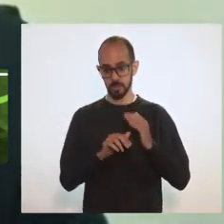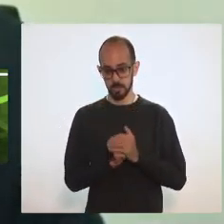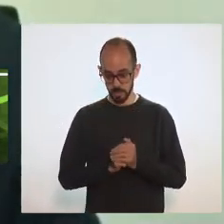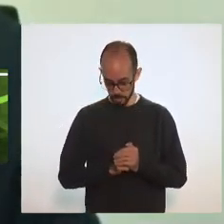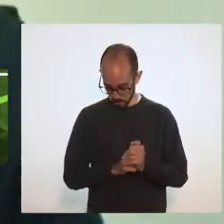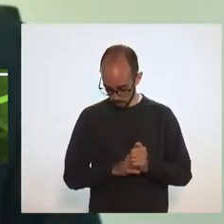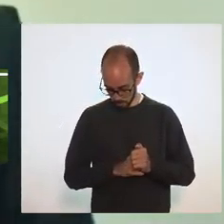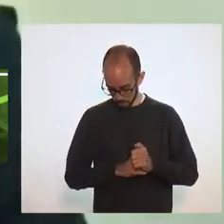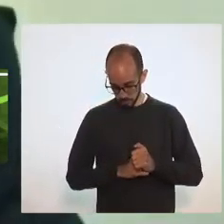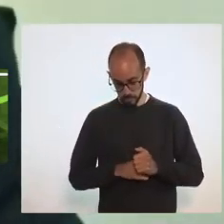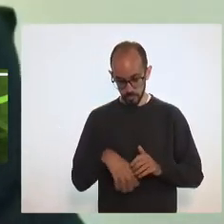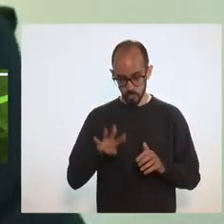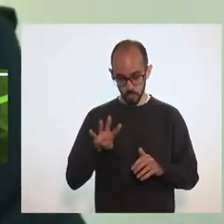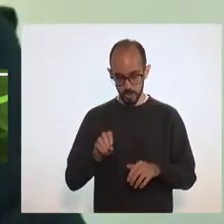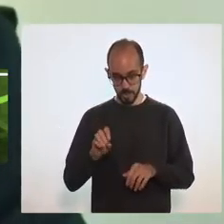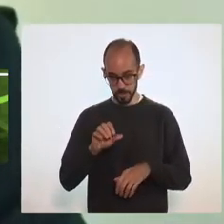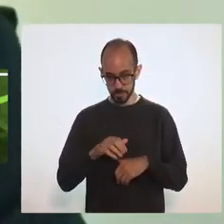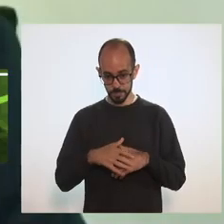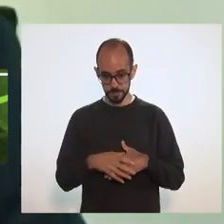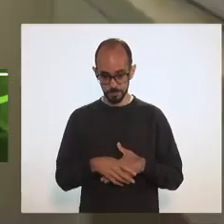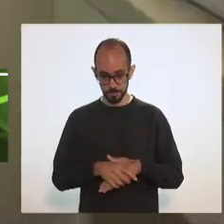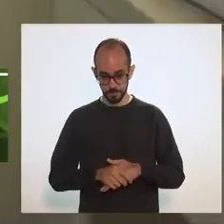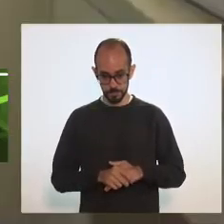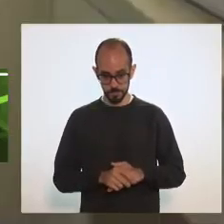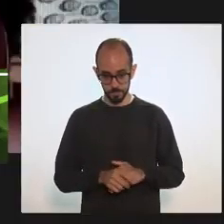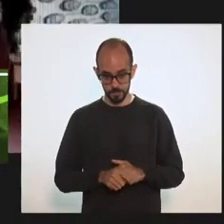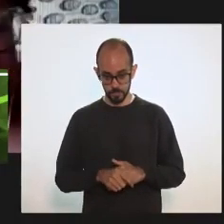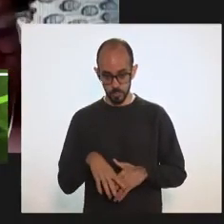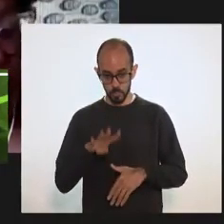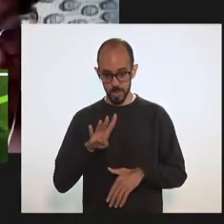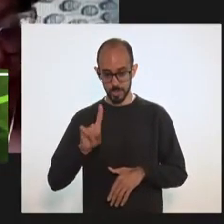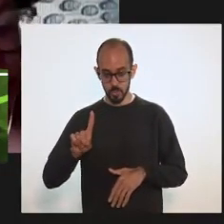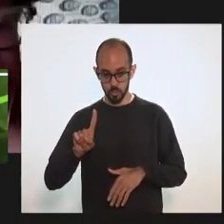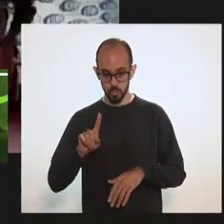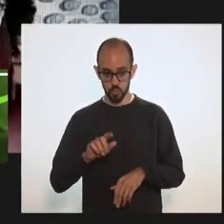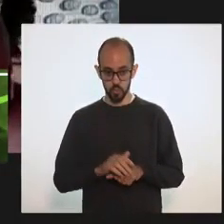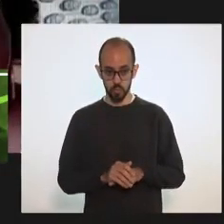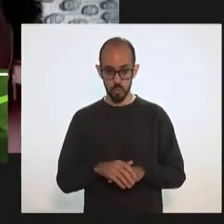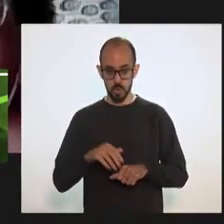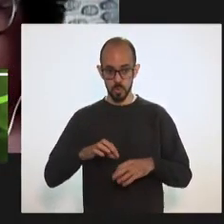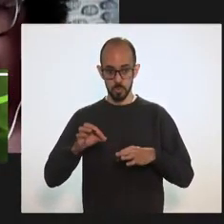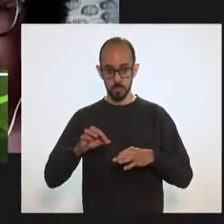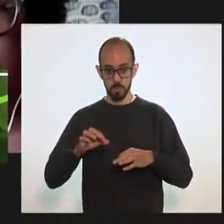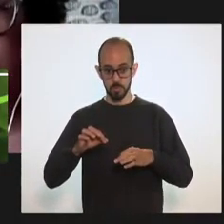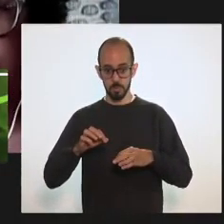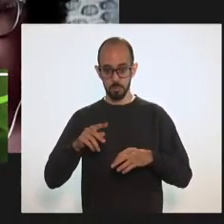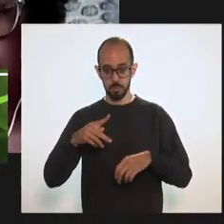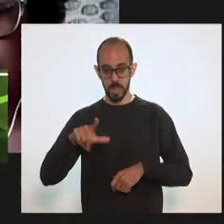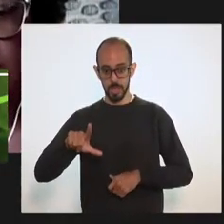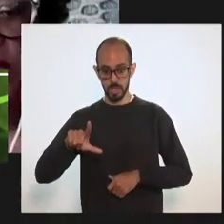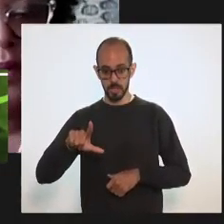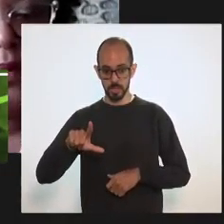Reis. Projeto de decreto legislativo 07 de 16. Parecer, eu quero pedir